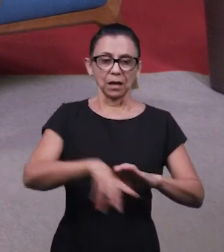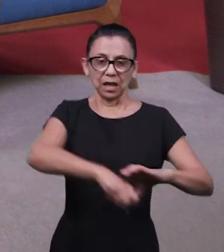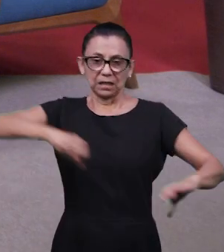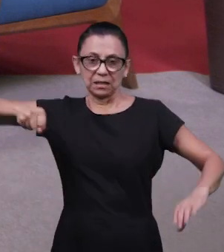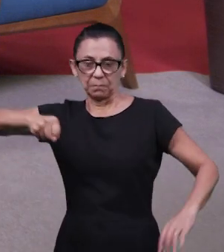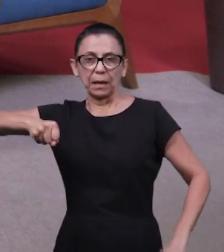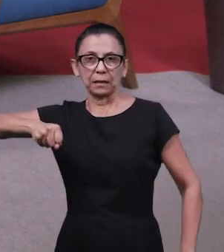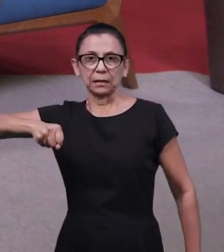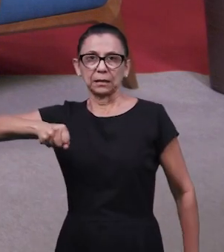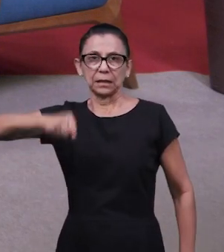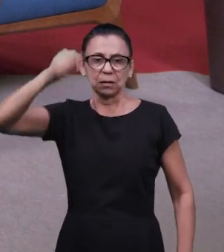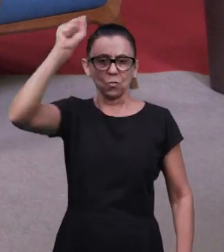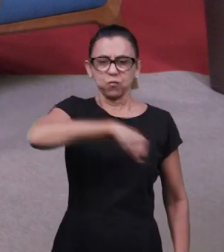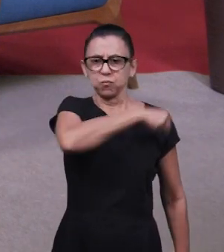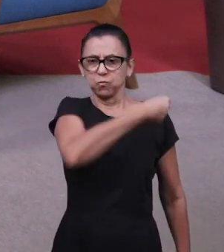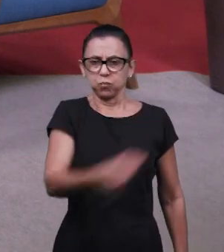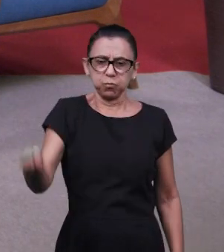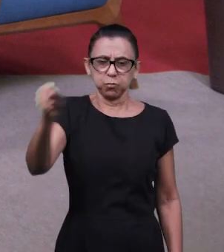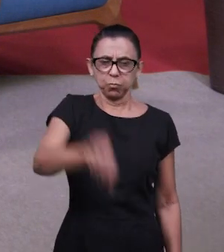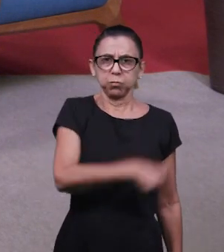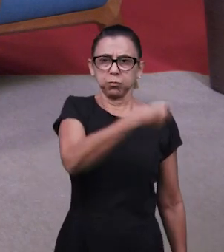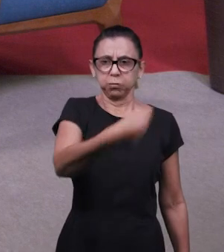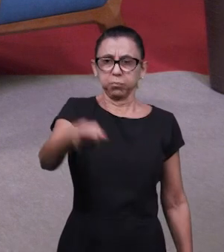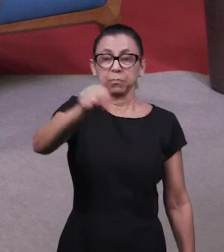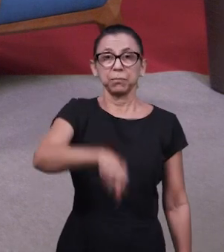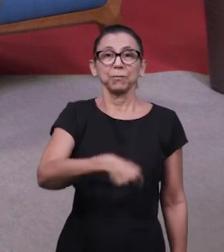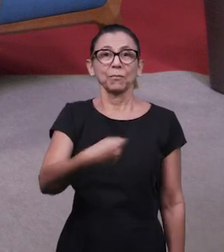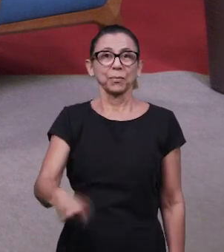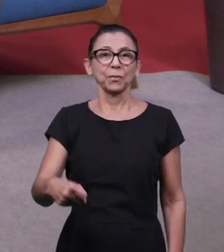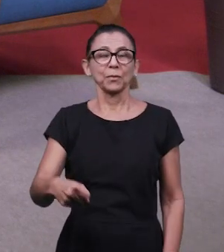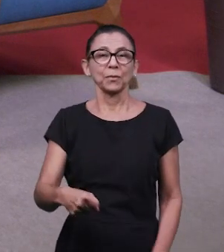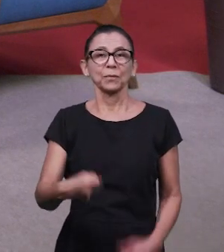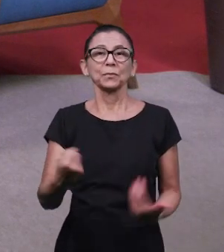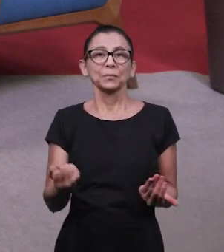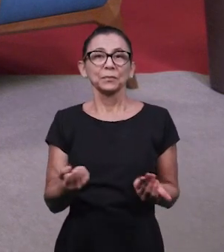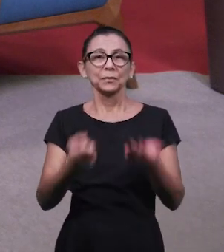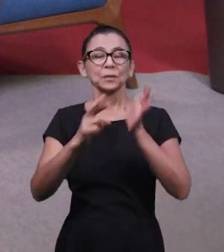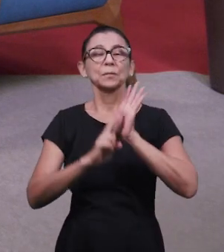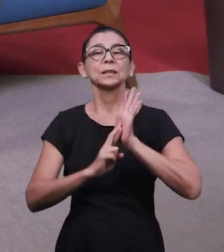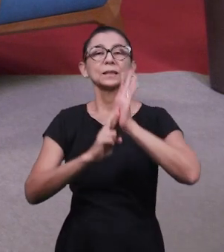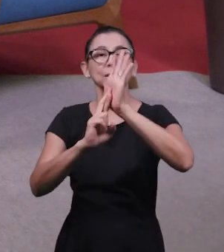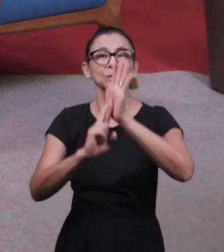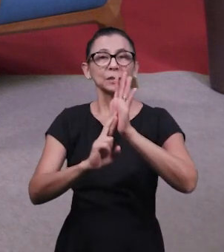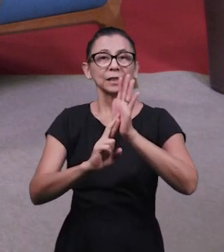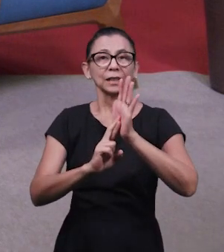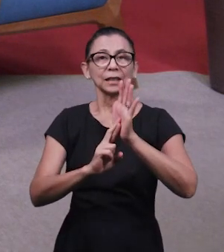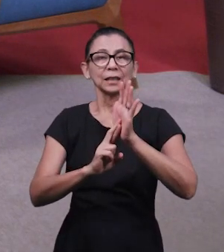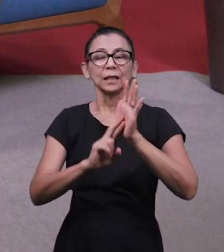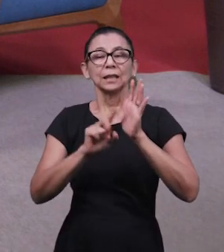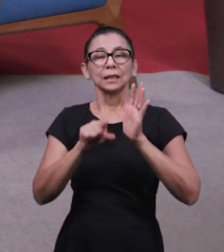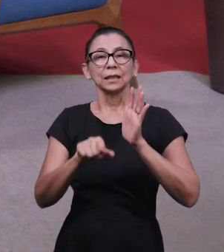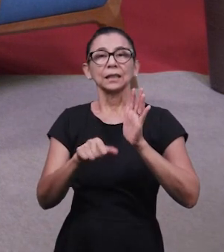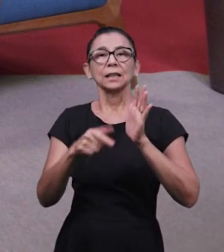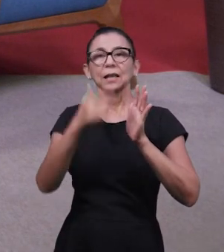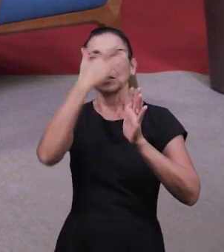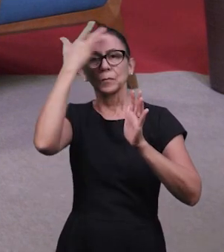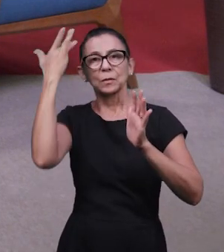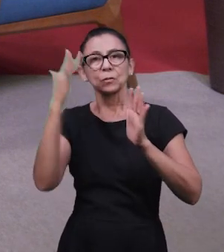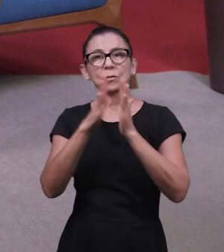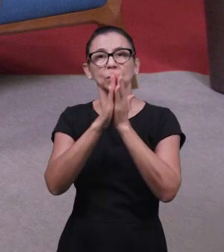Bíblia, que gosta de Deus, fala de Jesus. Agora, a mão pegada, ou seja,